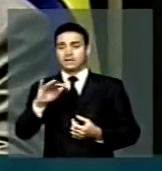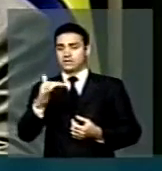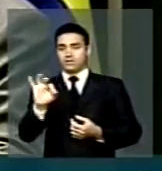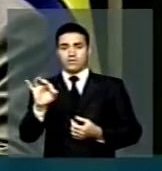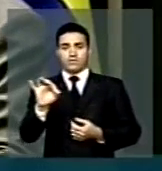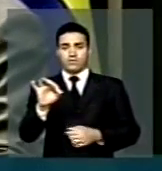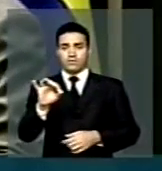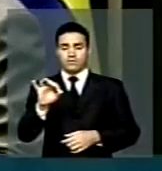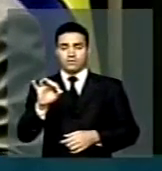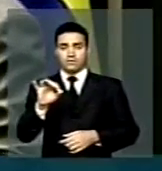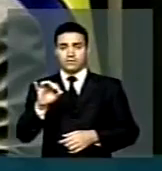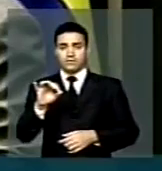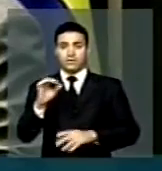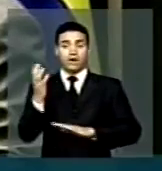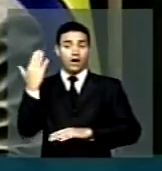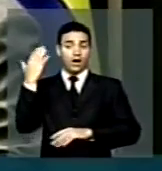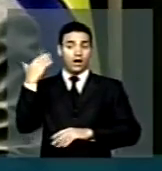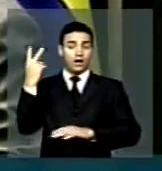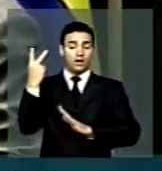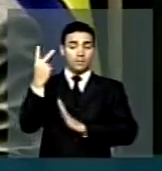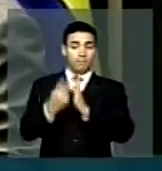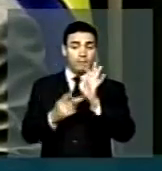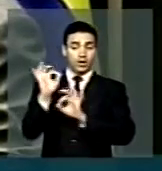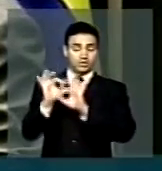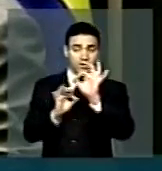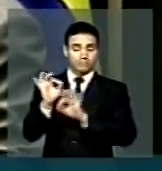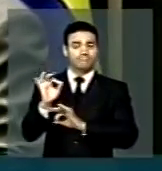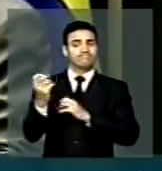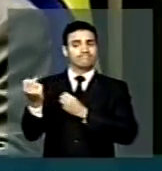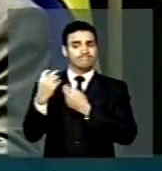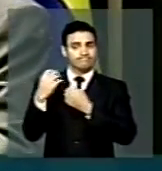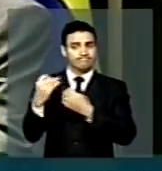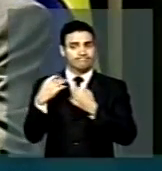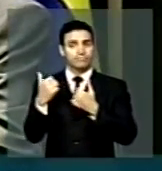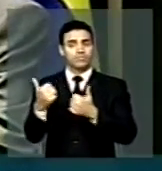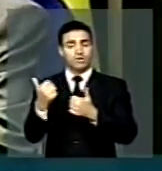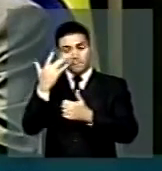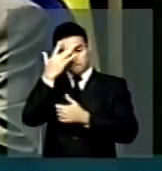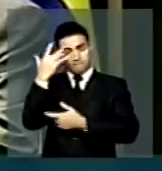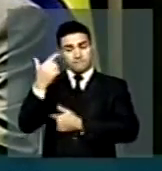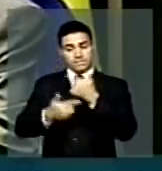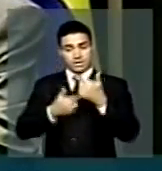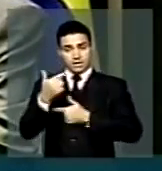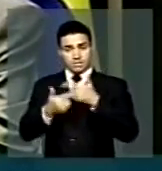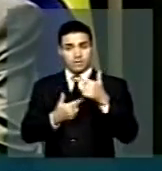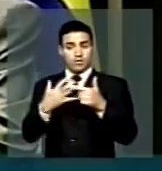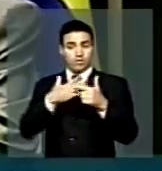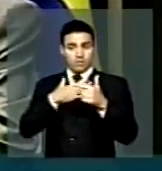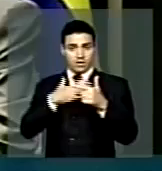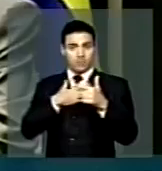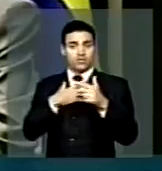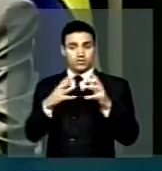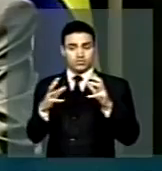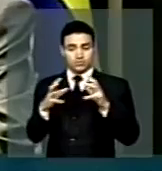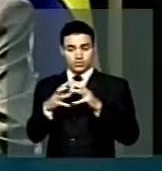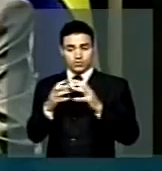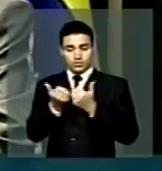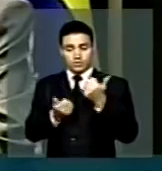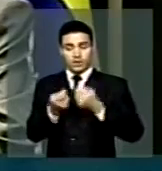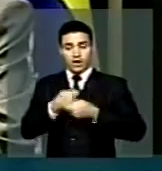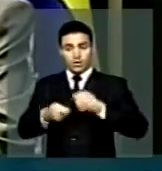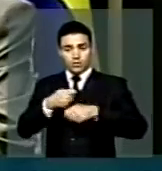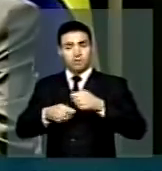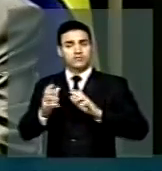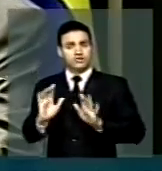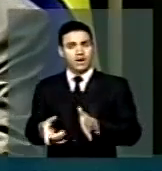zero. Os planos anteriores ensinaram. Muitos dos que trabalharam comigo na equipe econômica haviam trabalhado